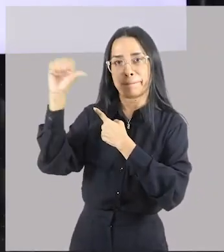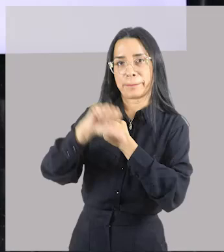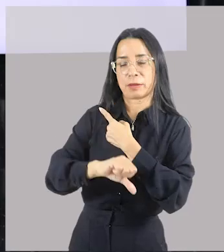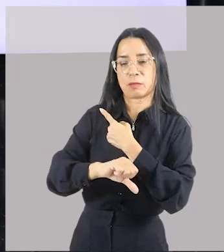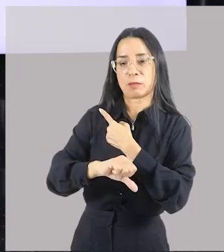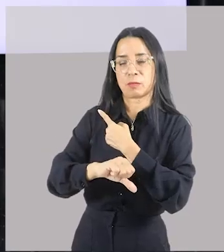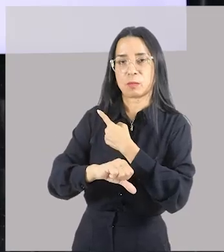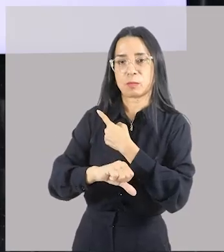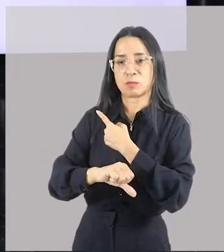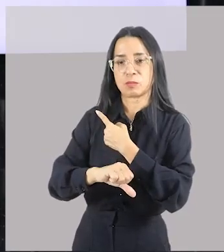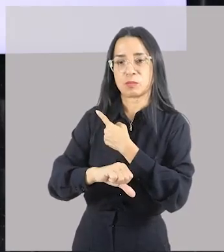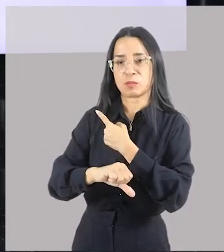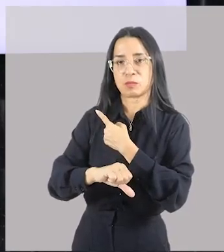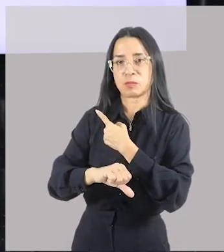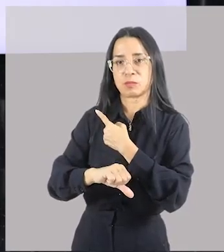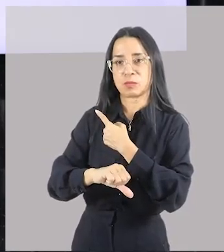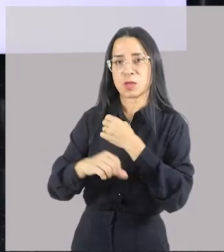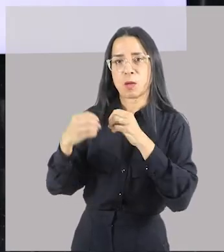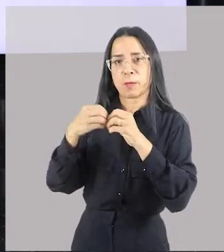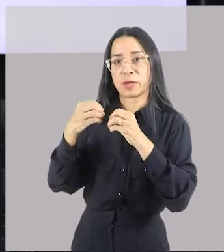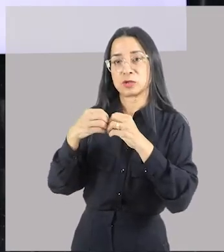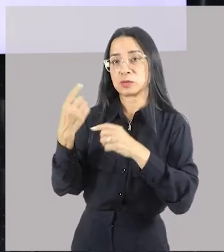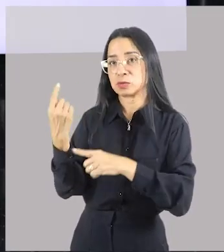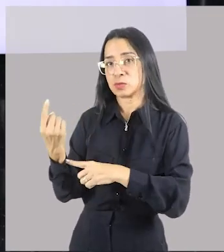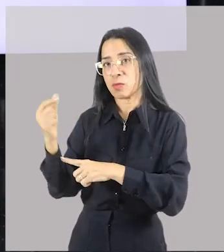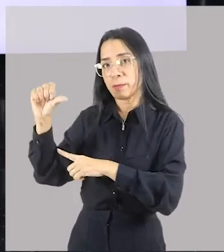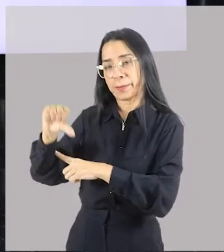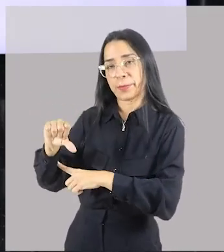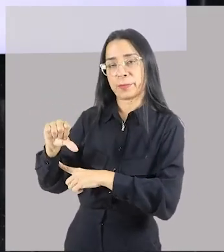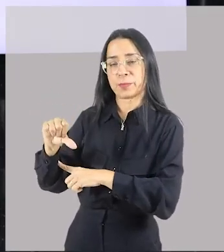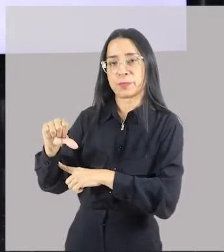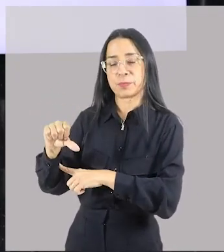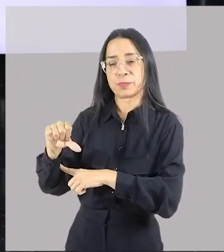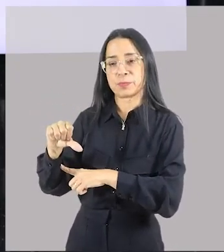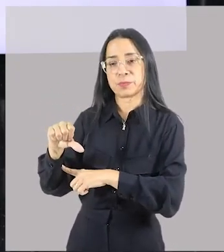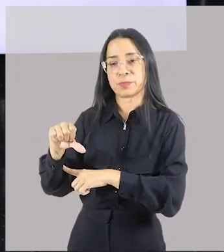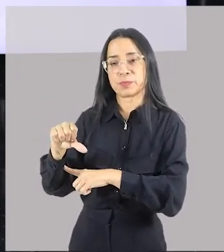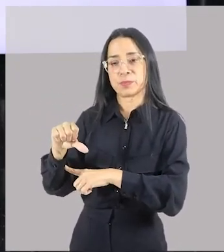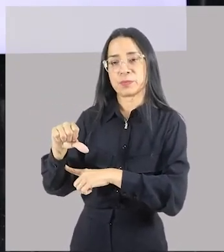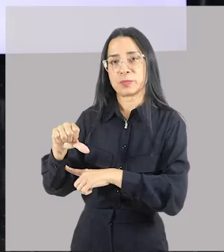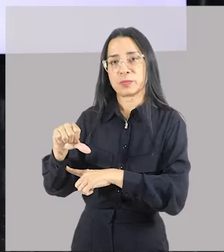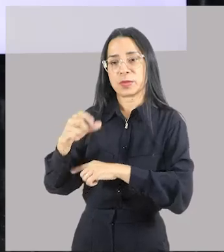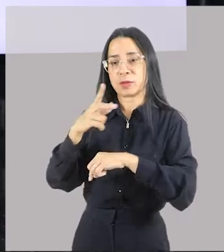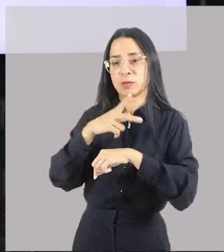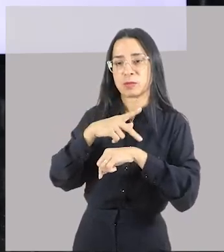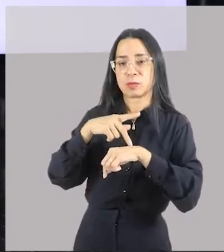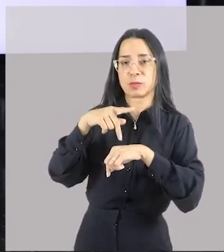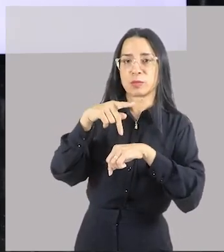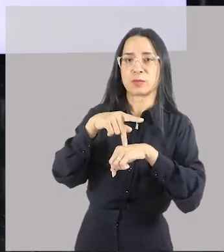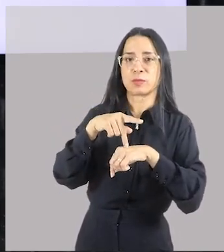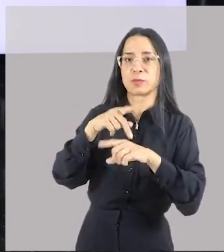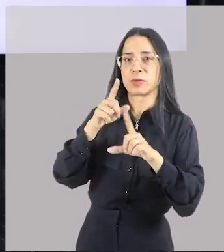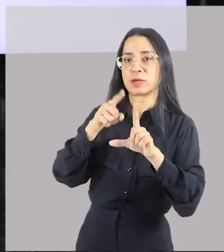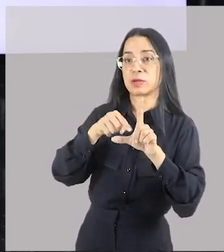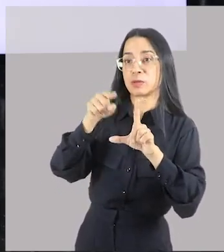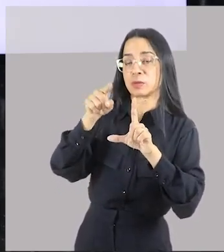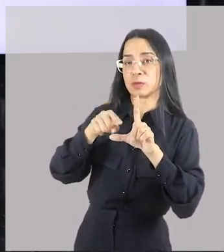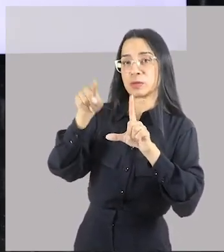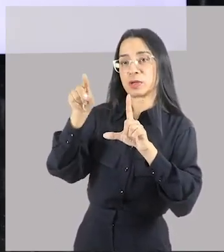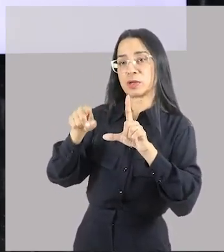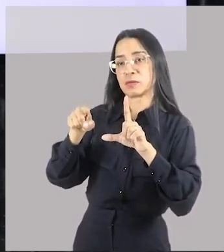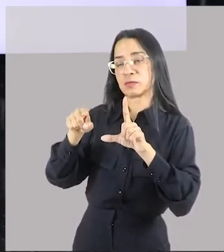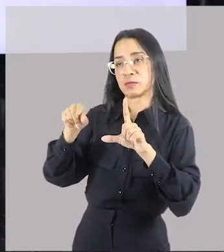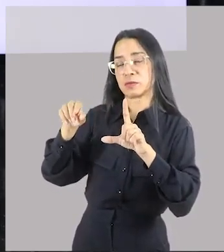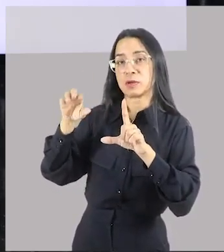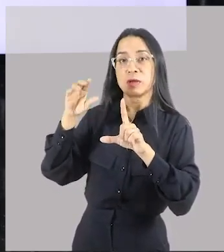pior. Quanto mais perto de 1, é pior. Então, dentre esses países do gráfico, a África do Sul